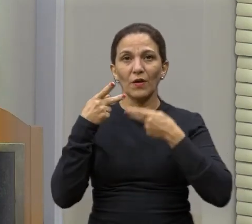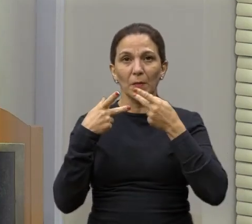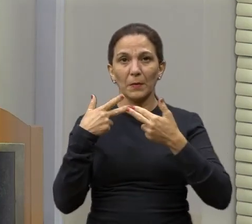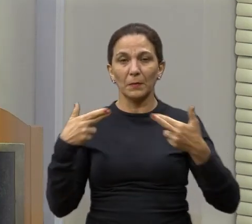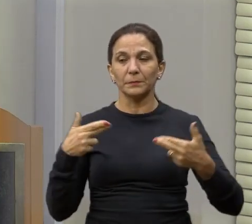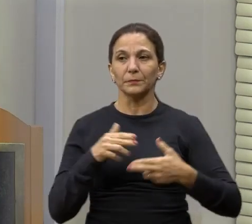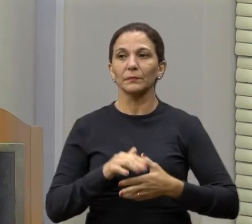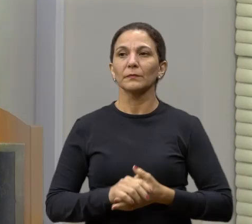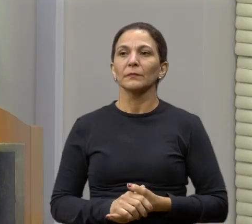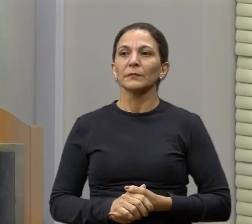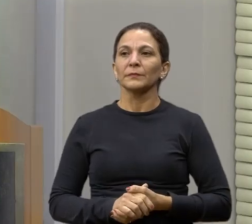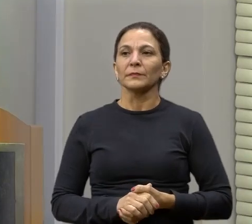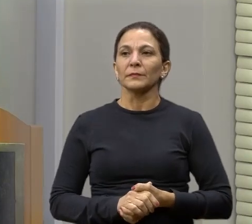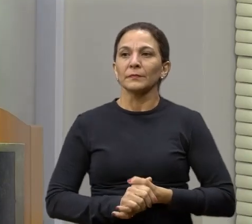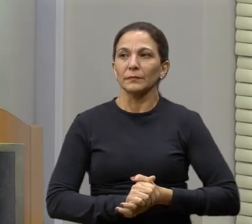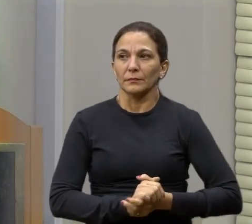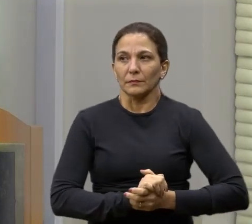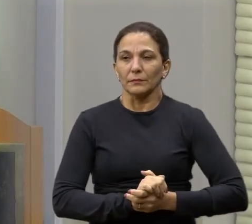coisas aqui.